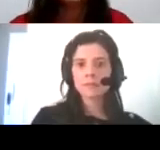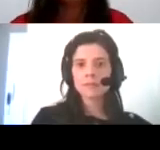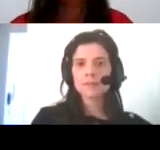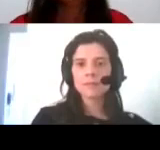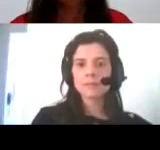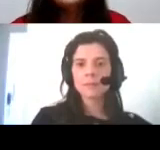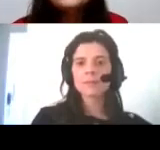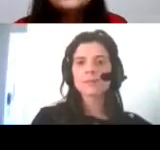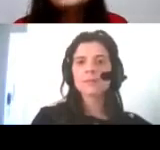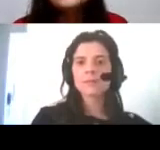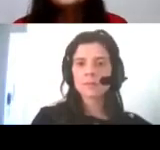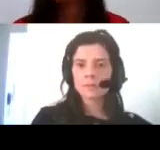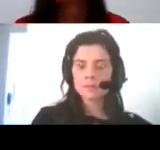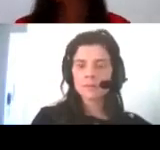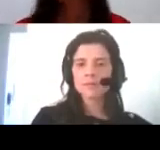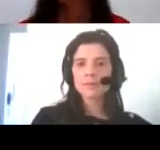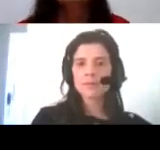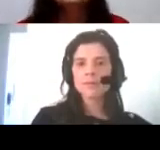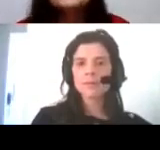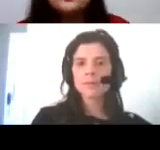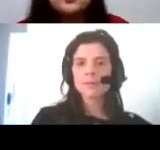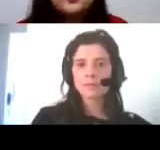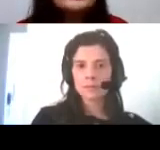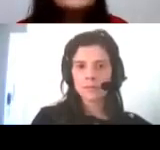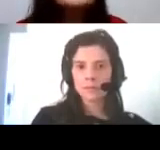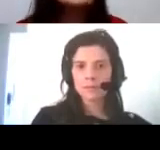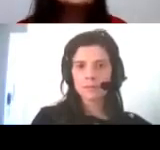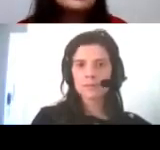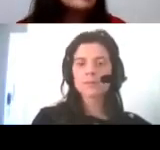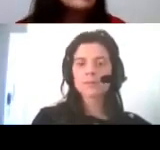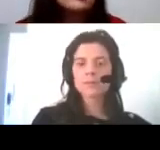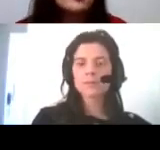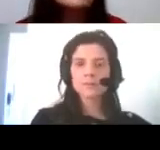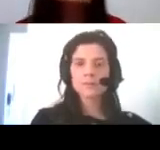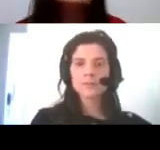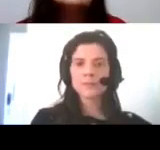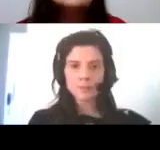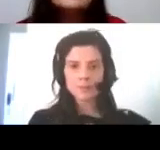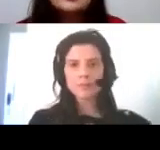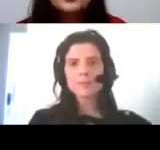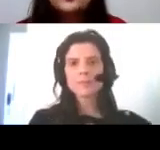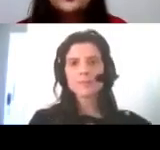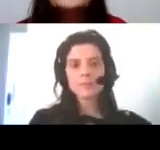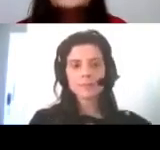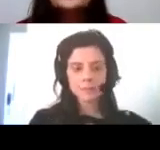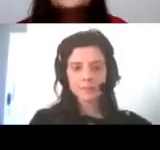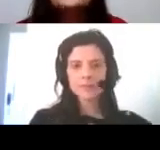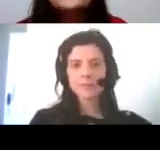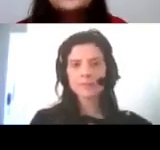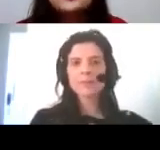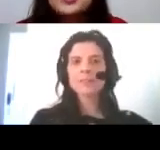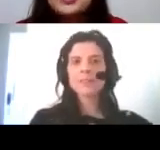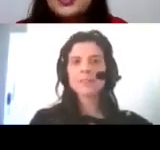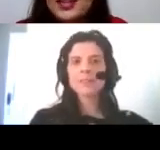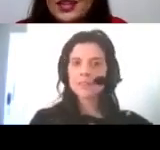você tenha muito sucesso, muita felicidade nesse novo cargo. Se precisar de alguma coisa, né, Josi?